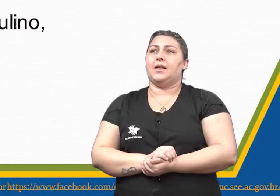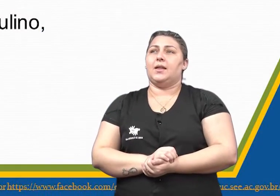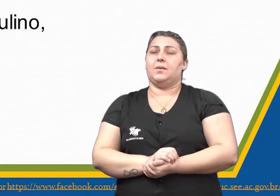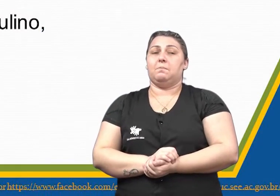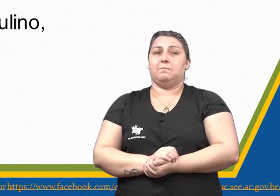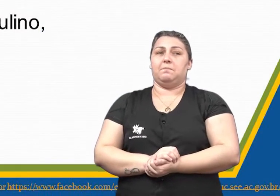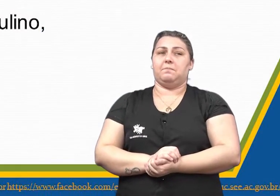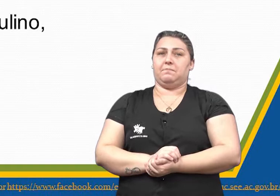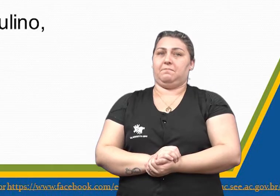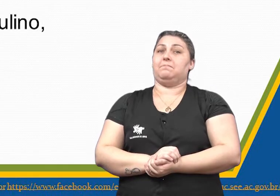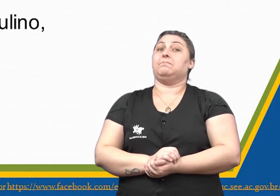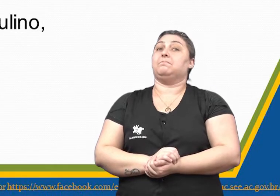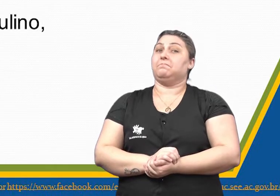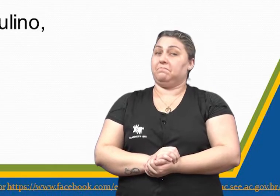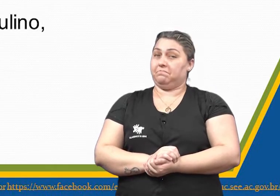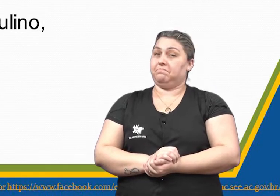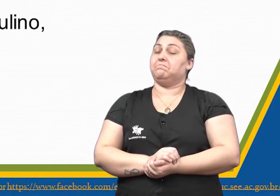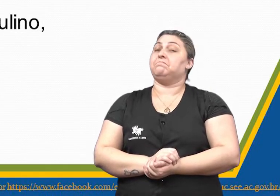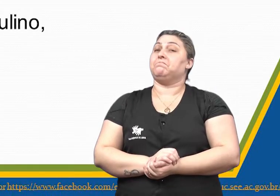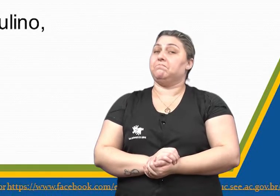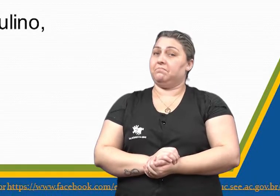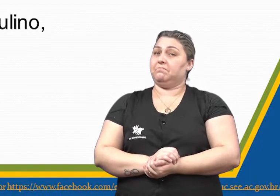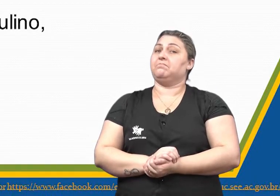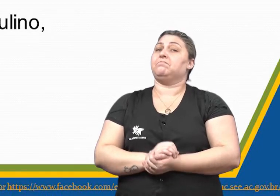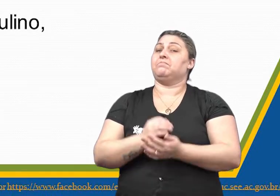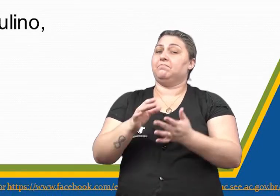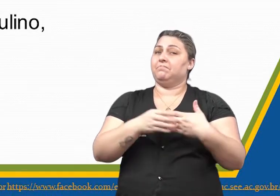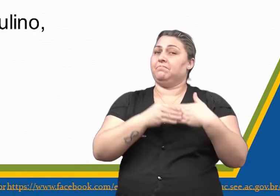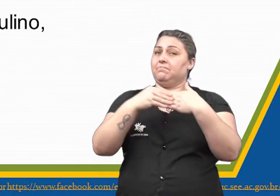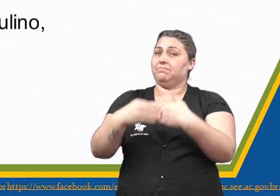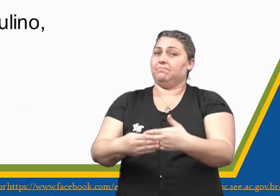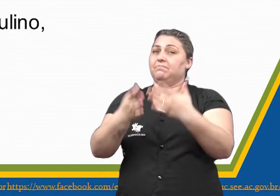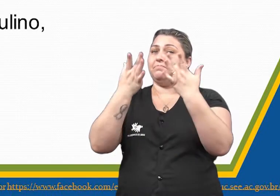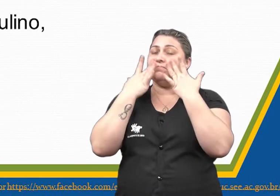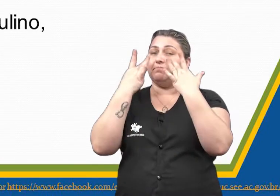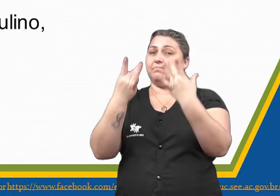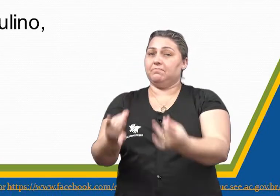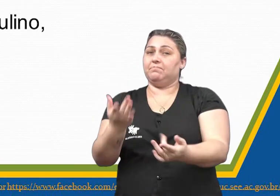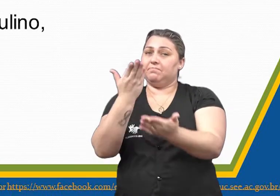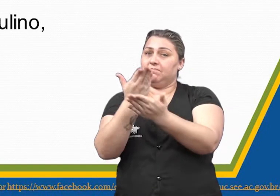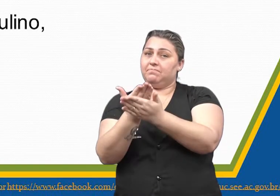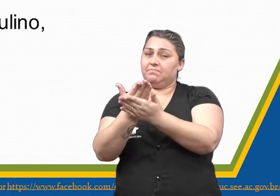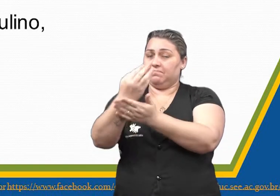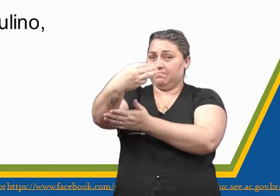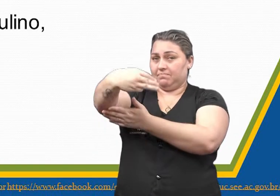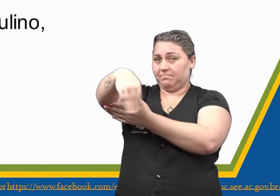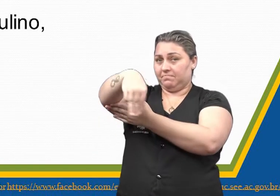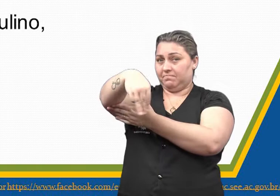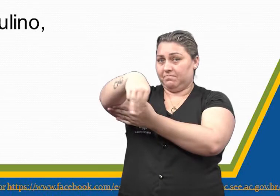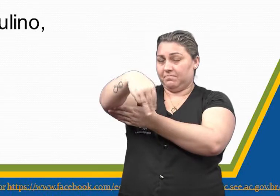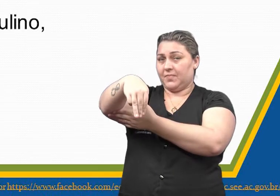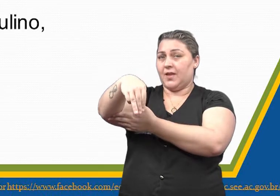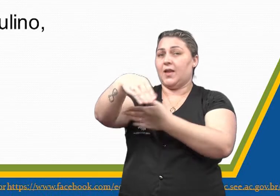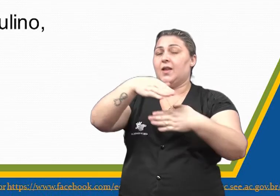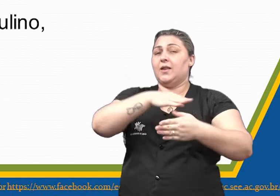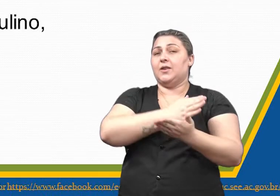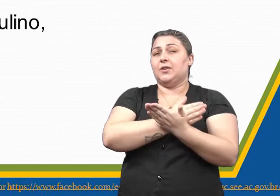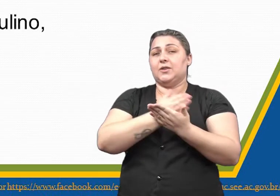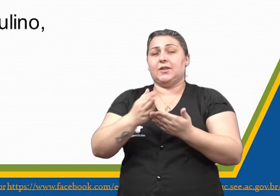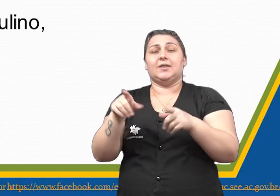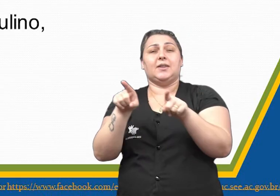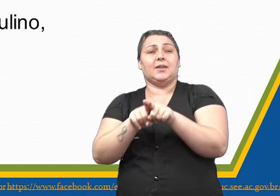Uma curiosidade bem interessante que eu trouxe para vocês, né? Vamos estudar matemática, tirando um pouco